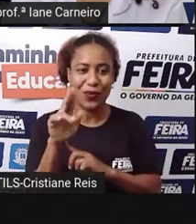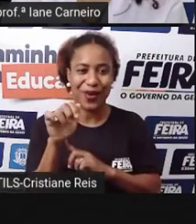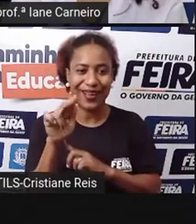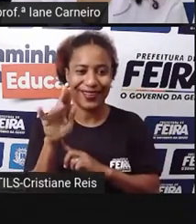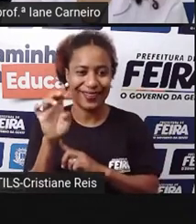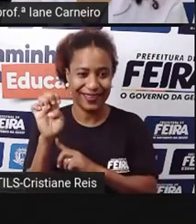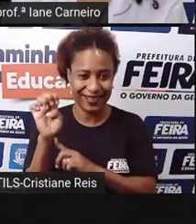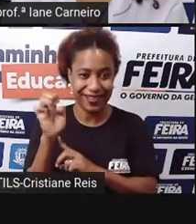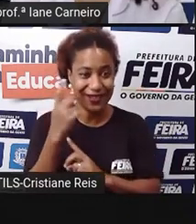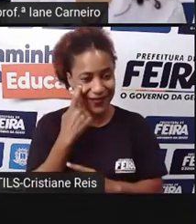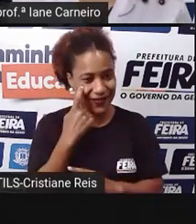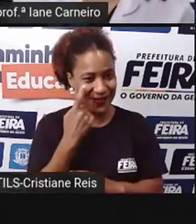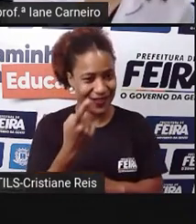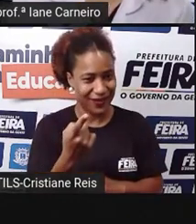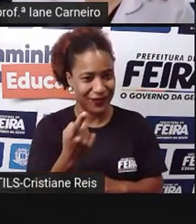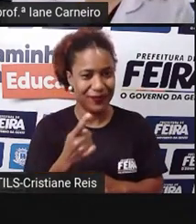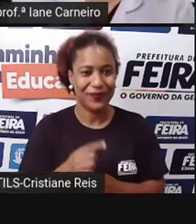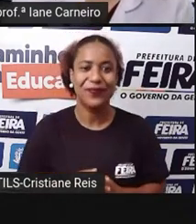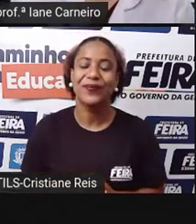Ilustrações de Ziraldo.